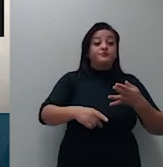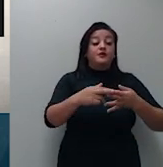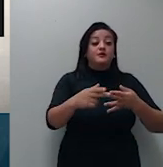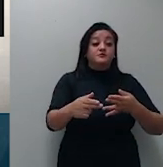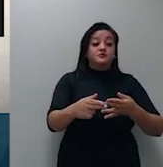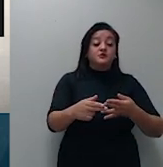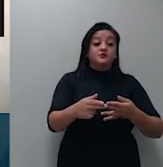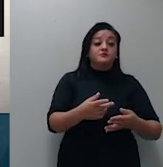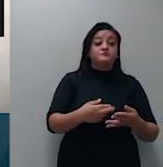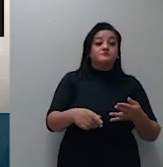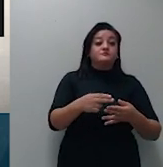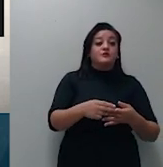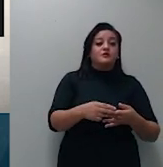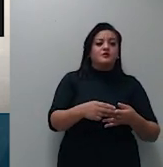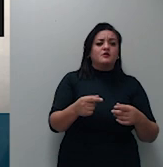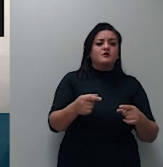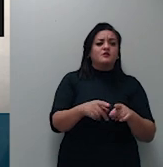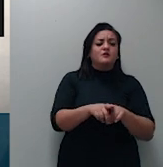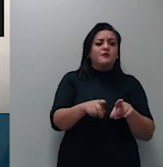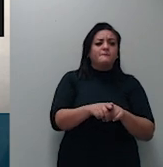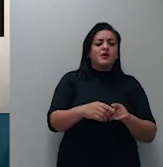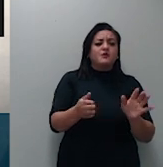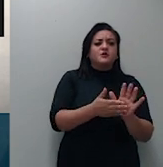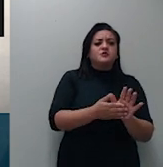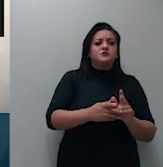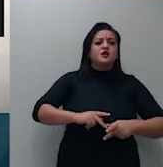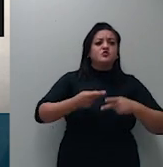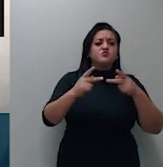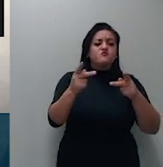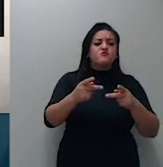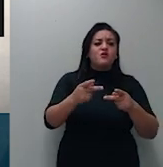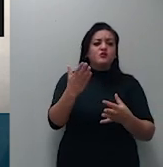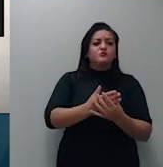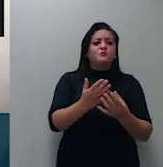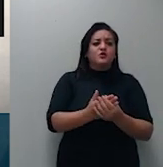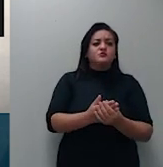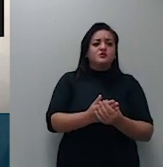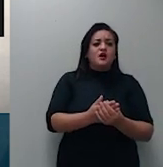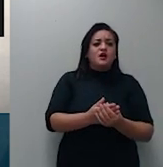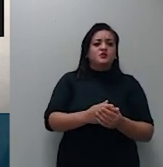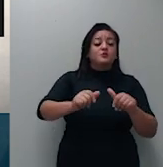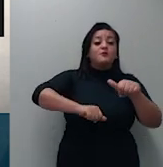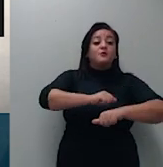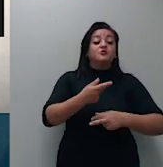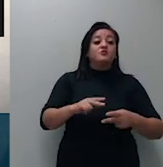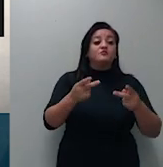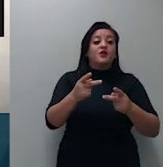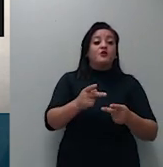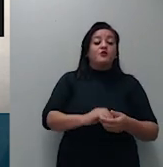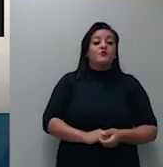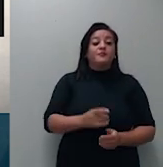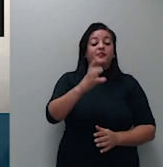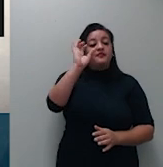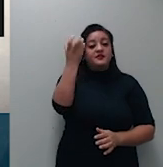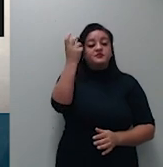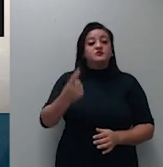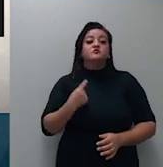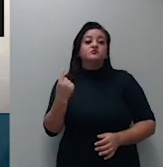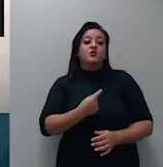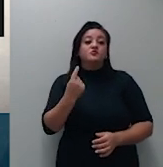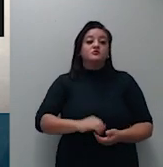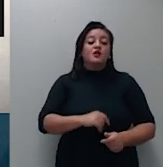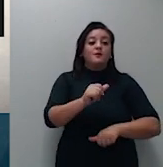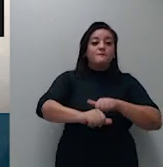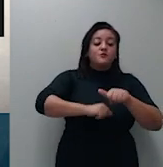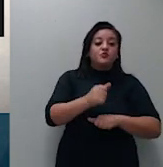agravo interno no agravo de instrumento em ação ao valor da causa ação rescisória decisão monocrática que negou provimento